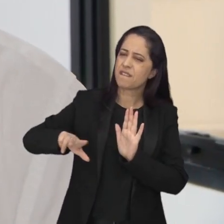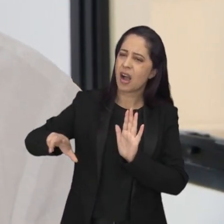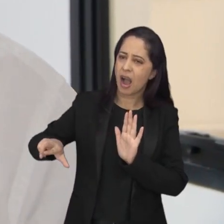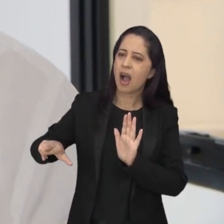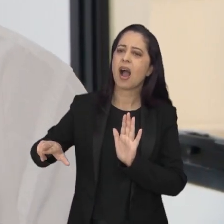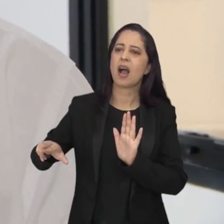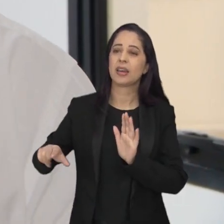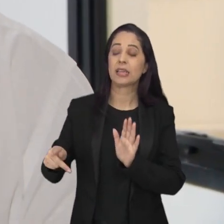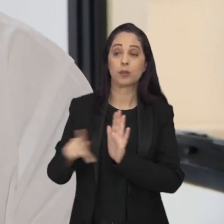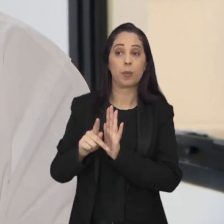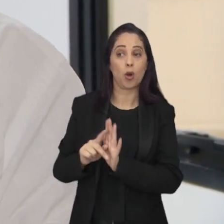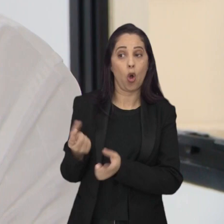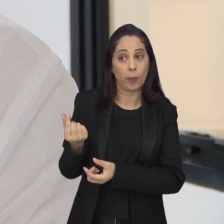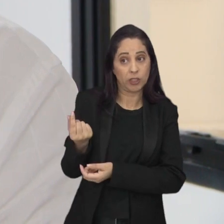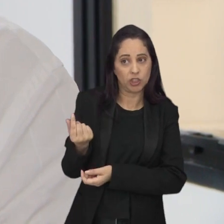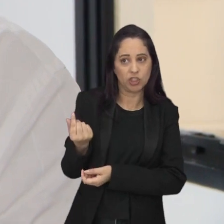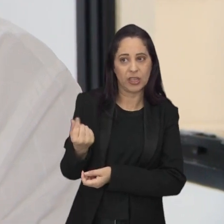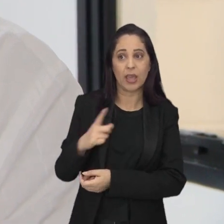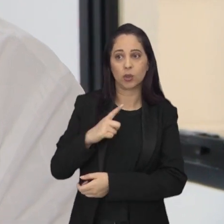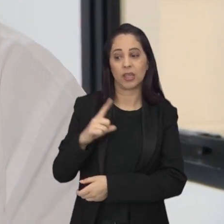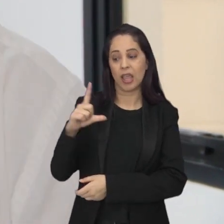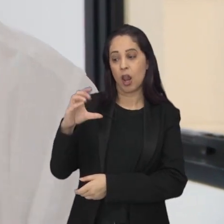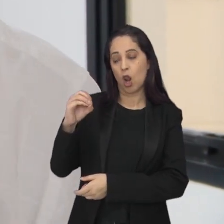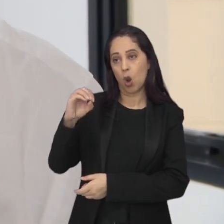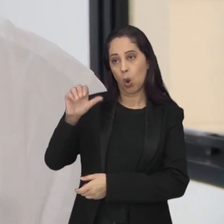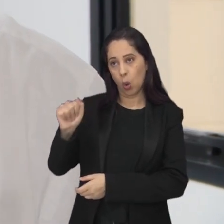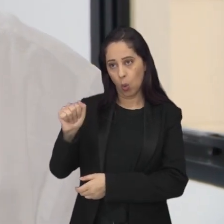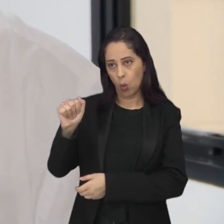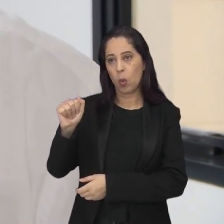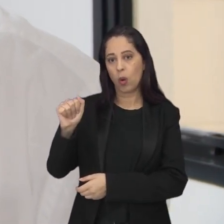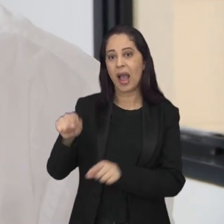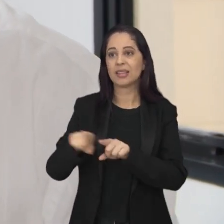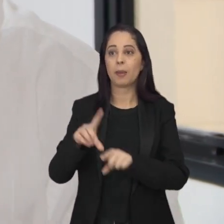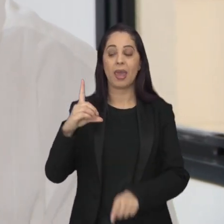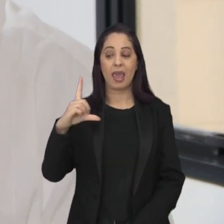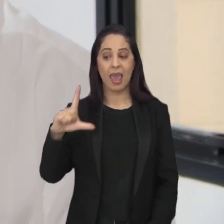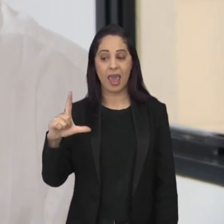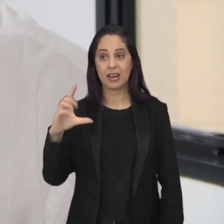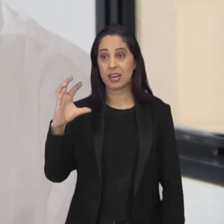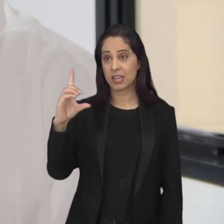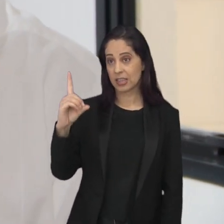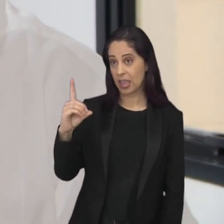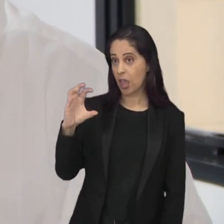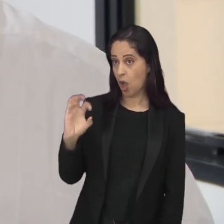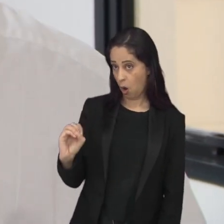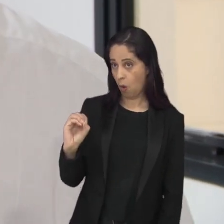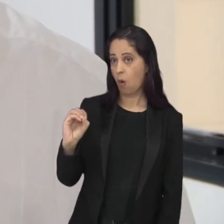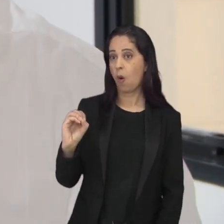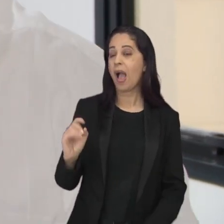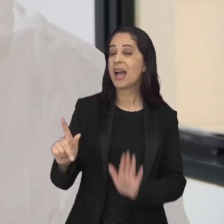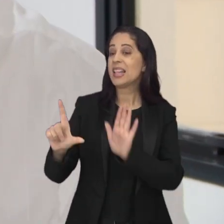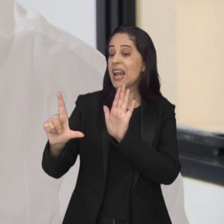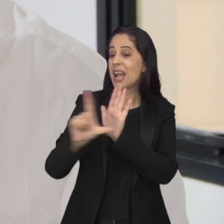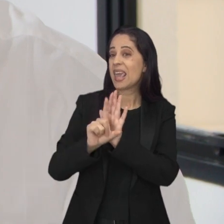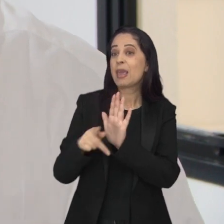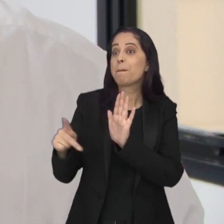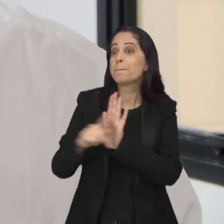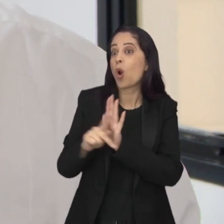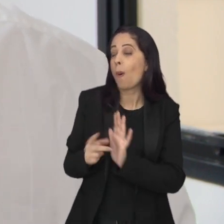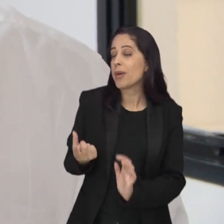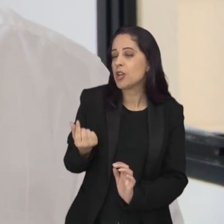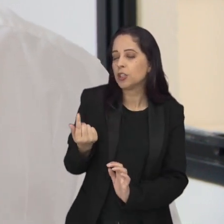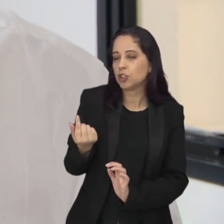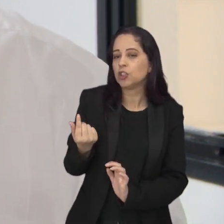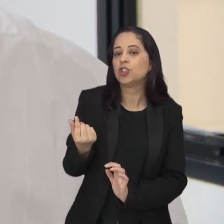de valores, a Lei do Orçamento Anual, que é a LOA, e também a LDO, né, que desenvolve a cidade, a LDO